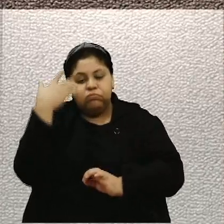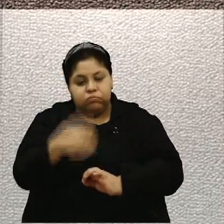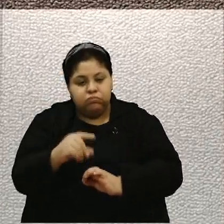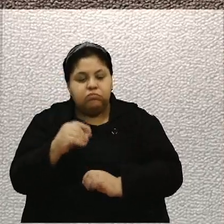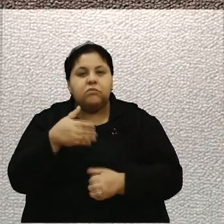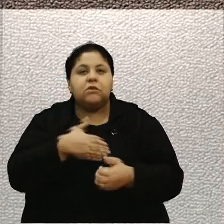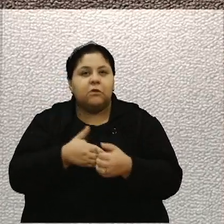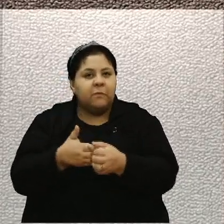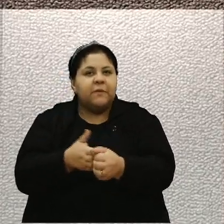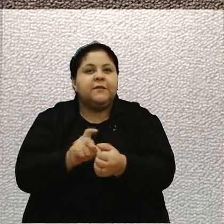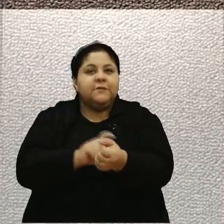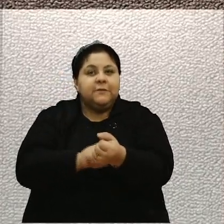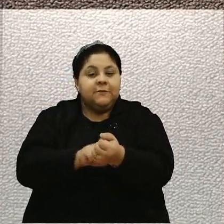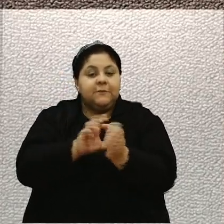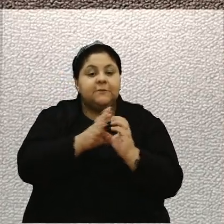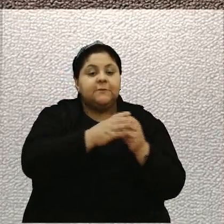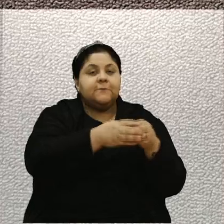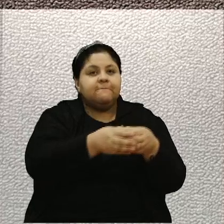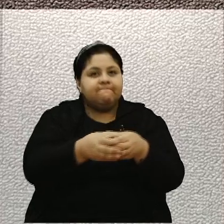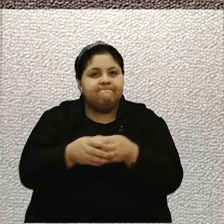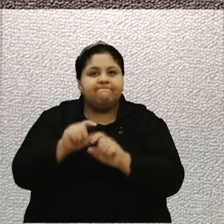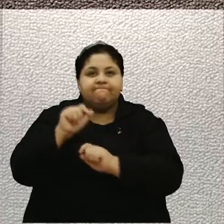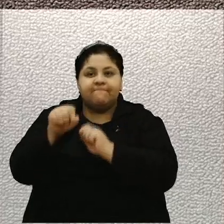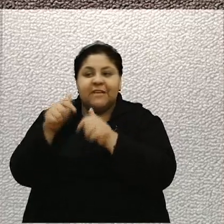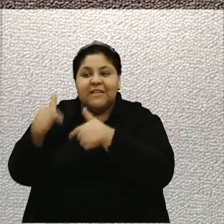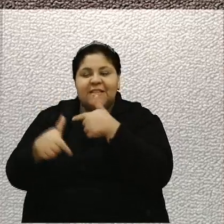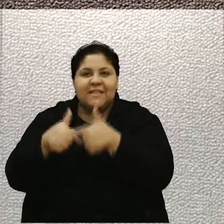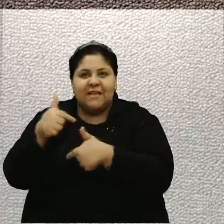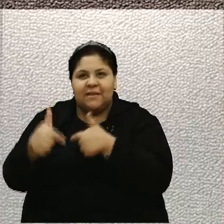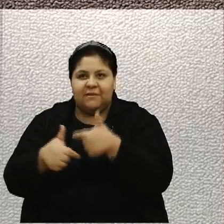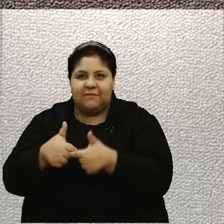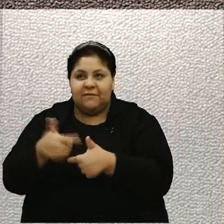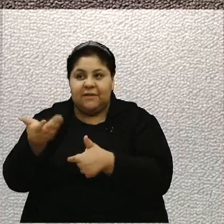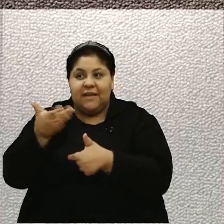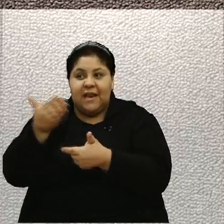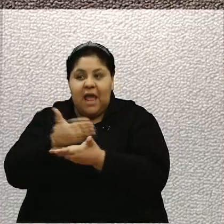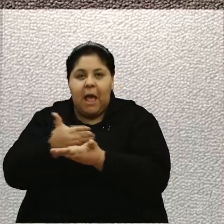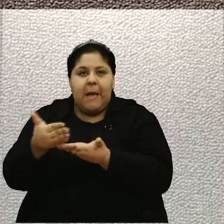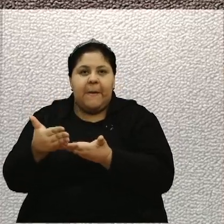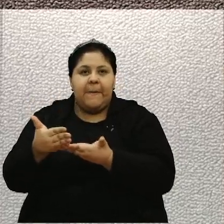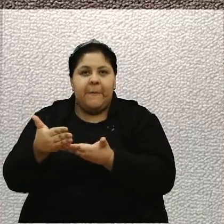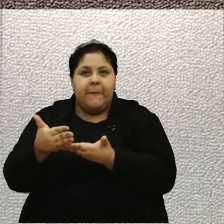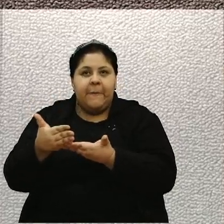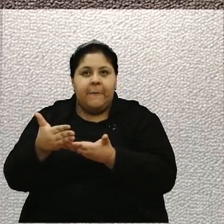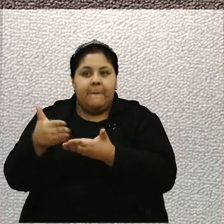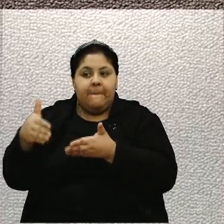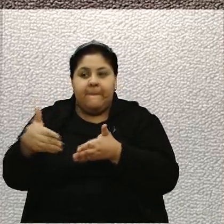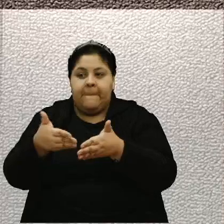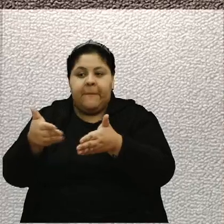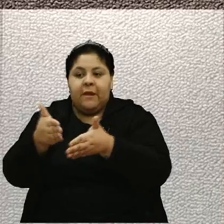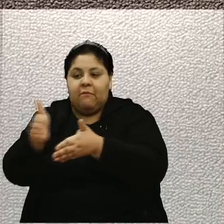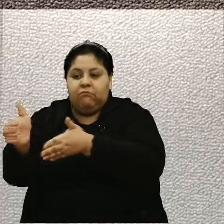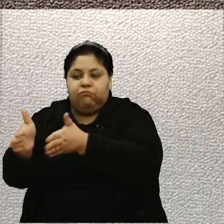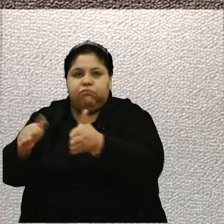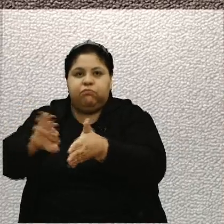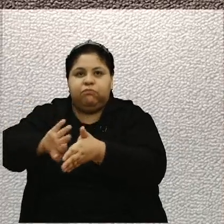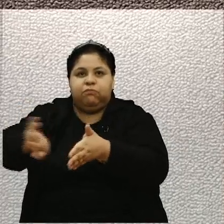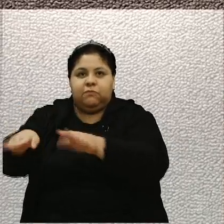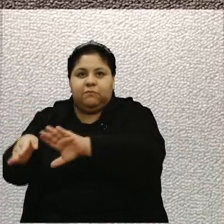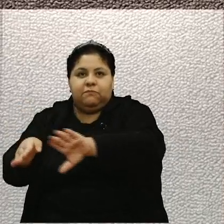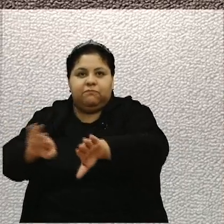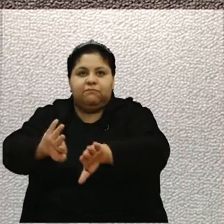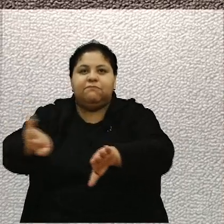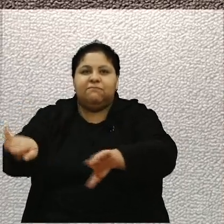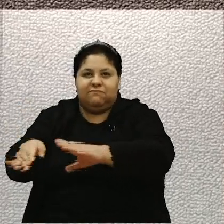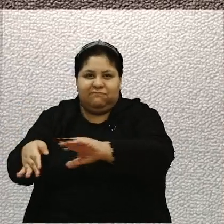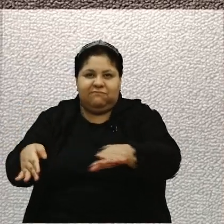acompanhando a angústia da turma, inclusive de quem está operando lá para querer abrir esses caminhos, porque realmente o estrago foi